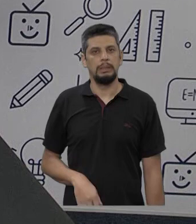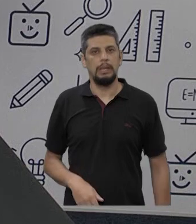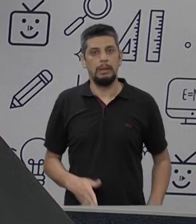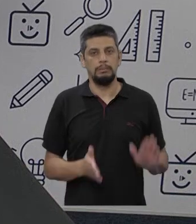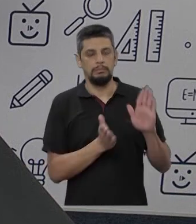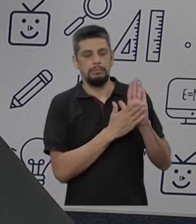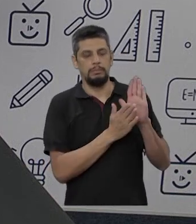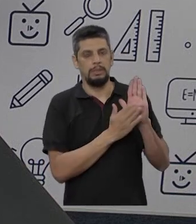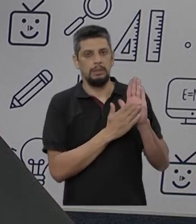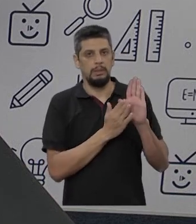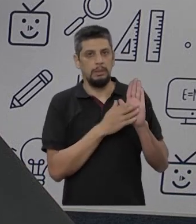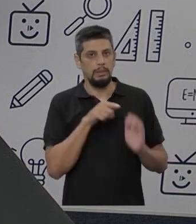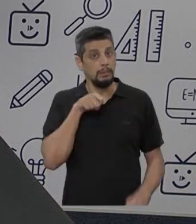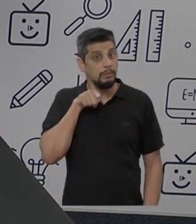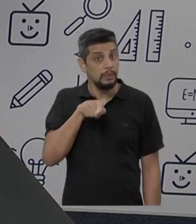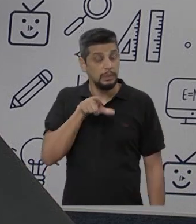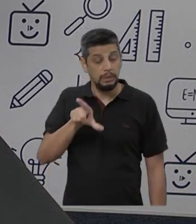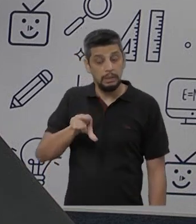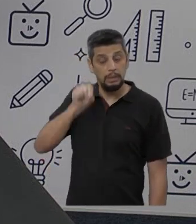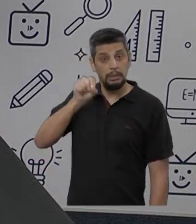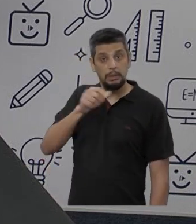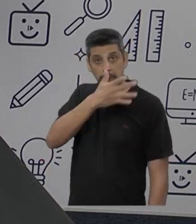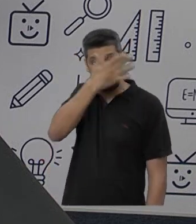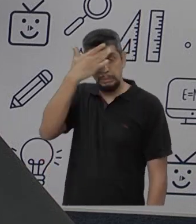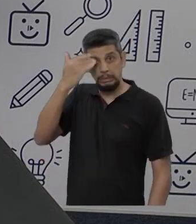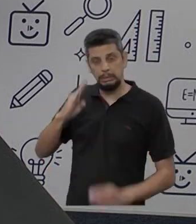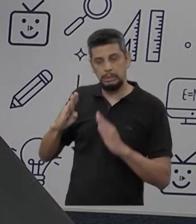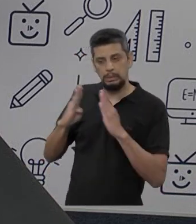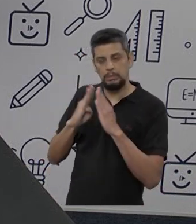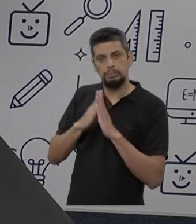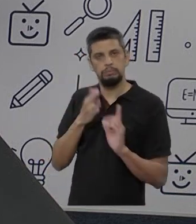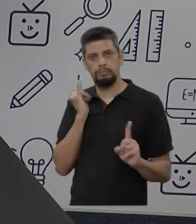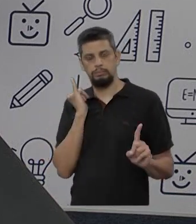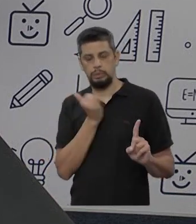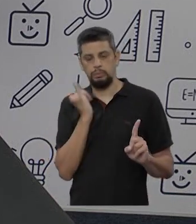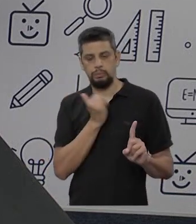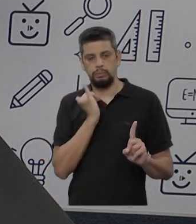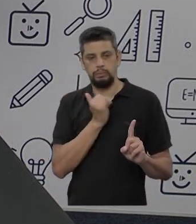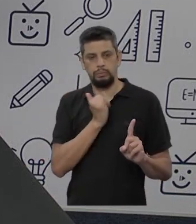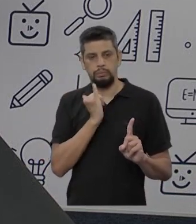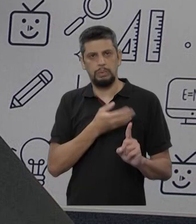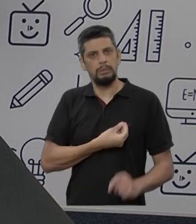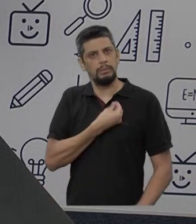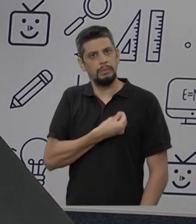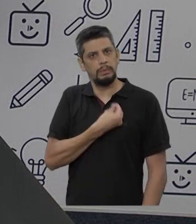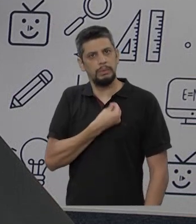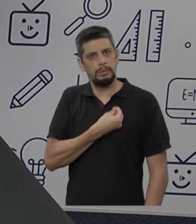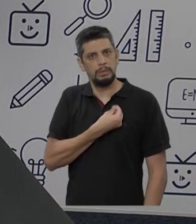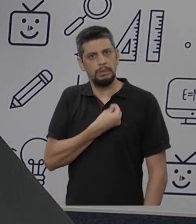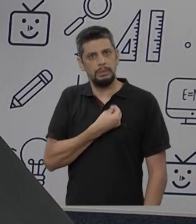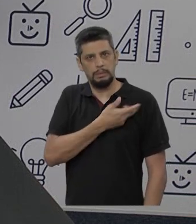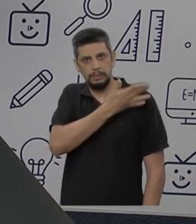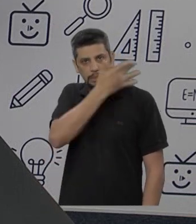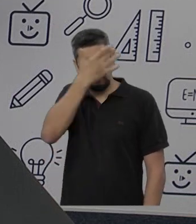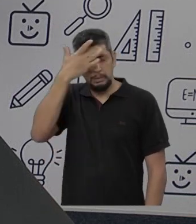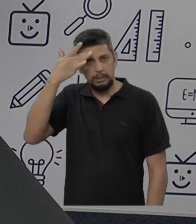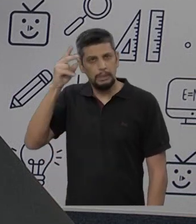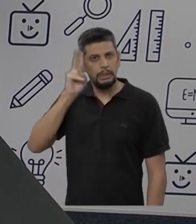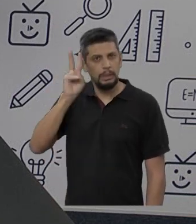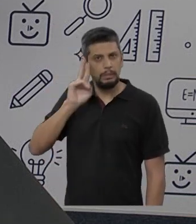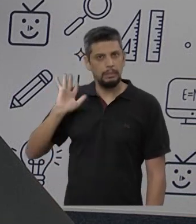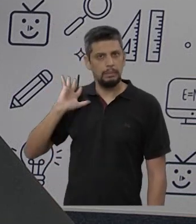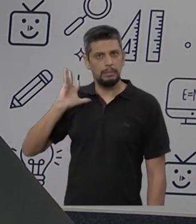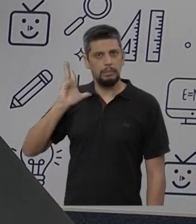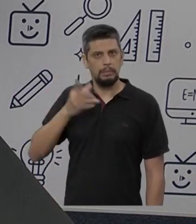A proposta é você escolher alguém da sua casa para contar um pouquinho sobre a vida. Lembre-se que